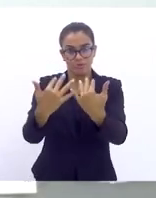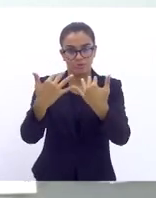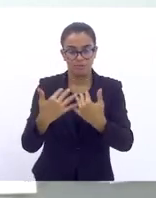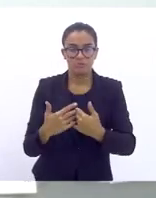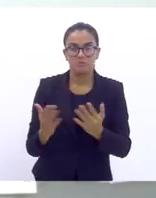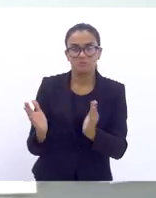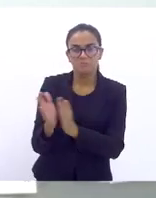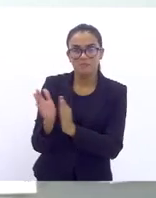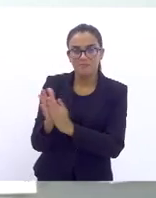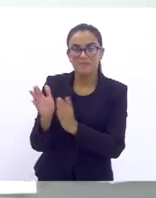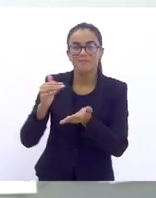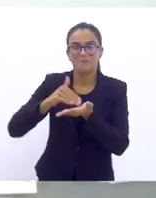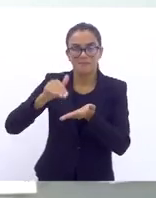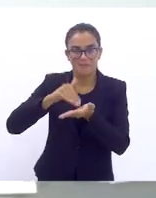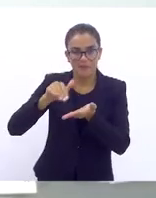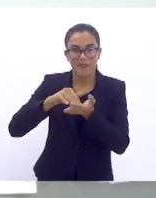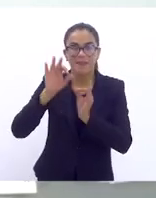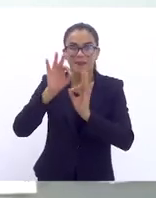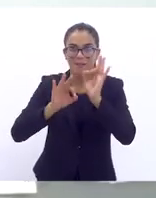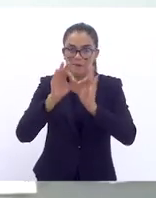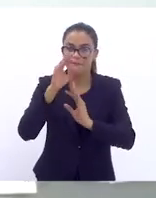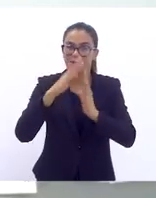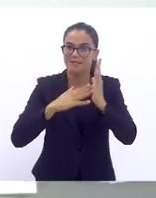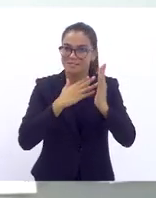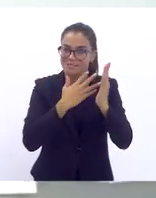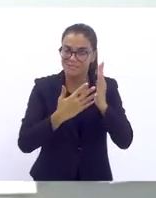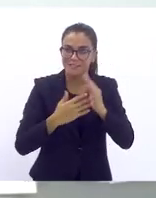parabenizar a secretaria de planejamento